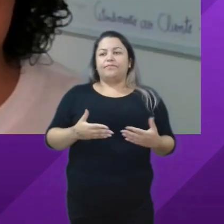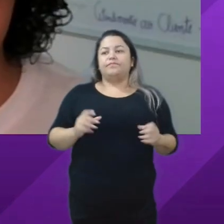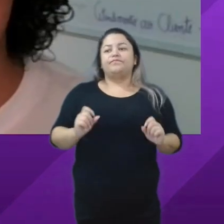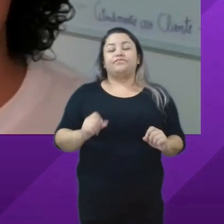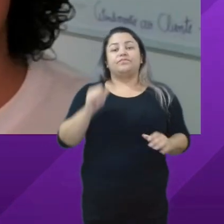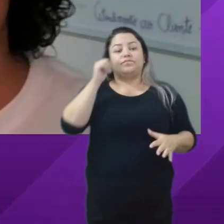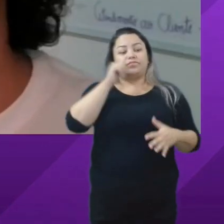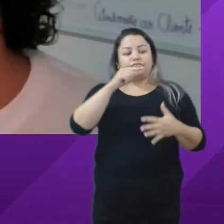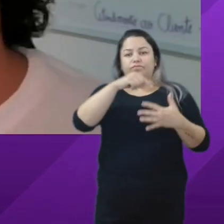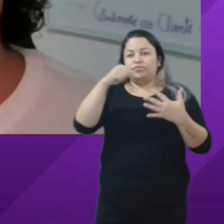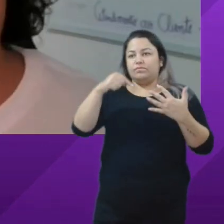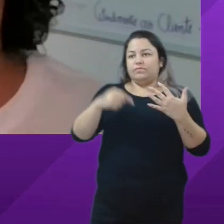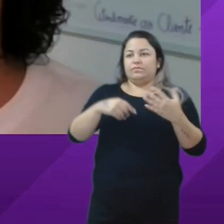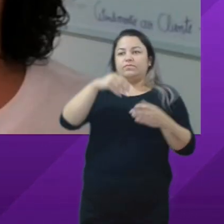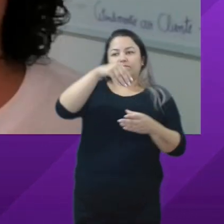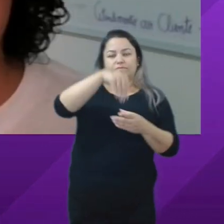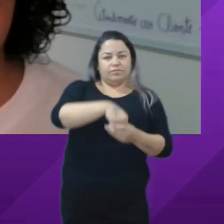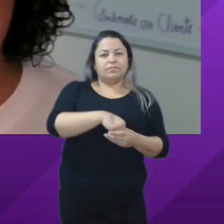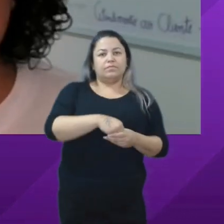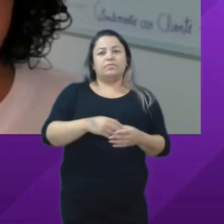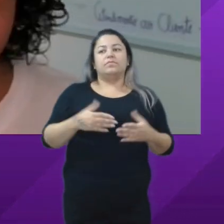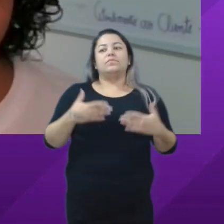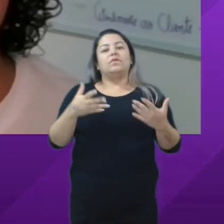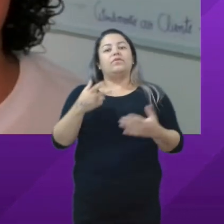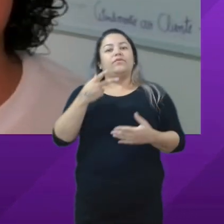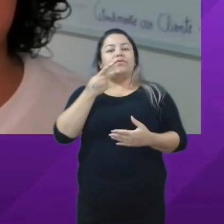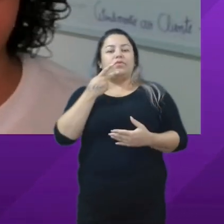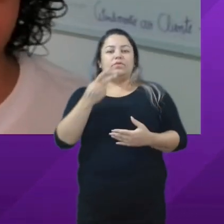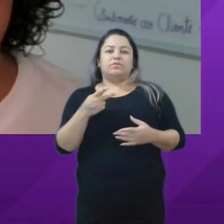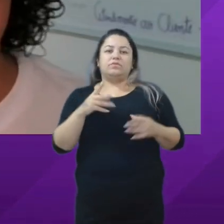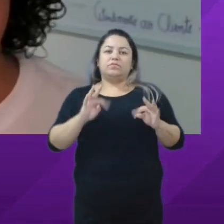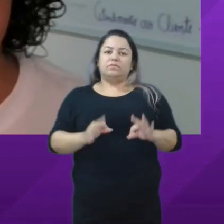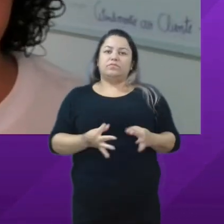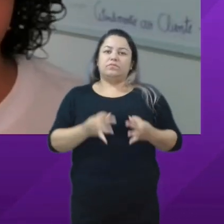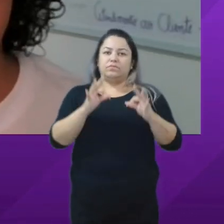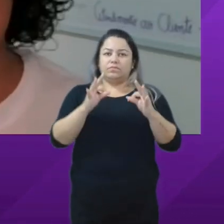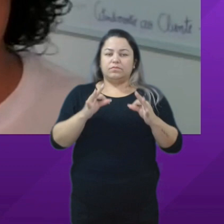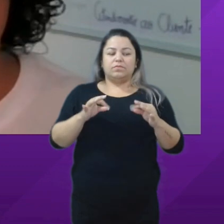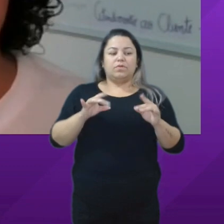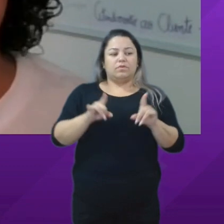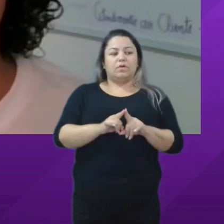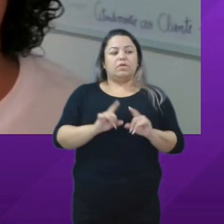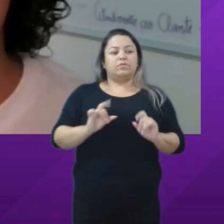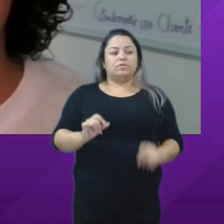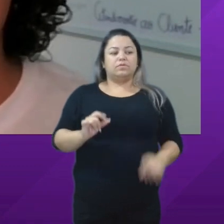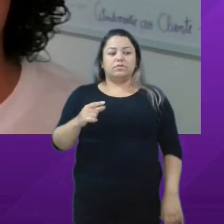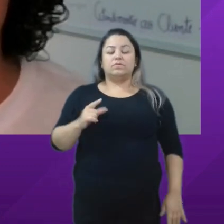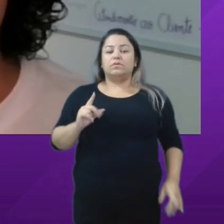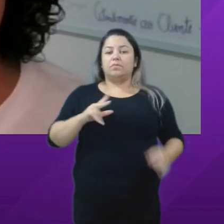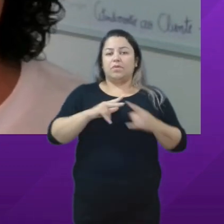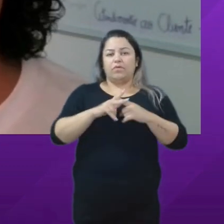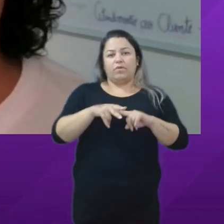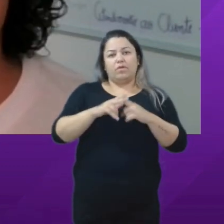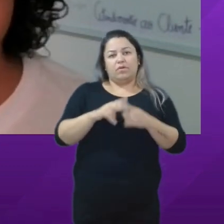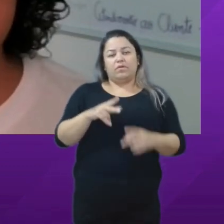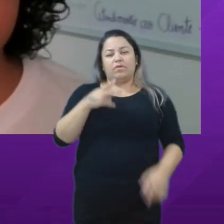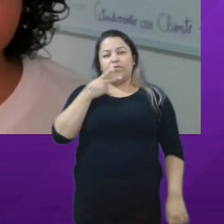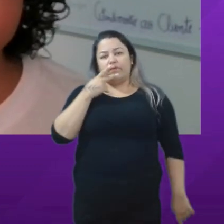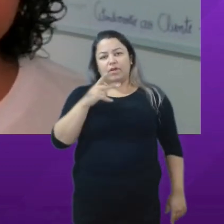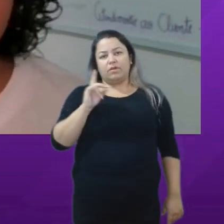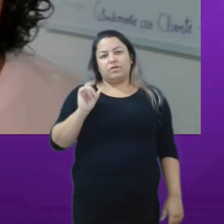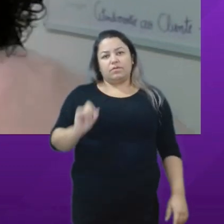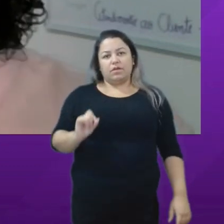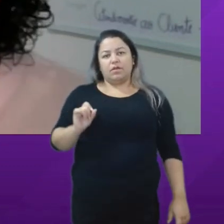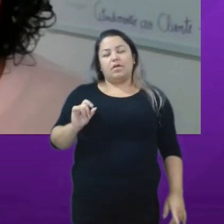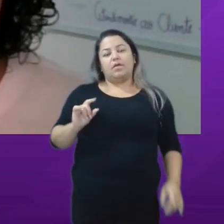foi basicamente falando sobre tecnologia, né? A gente utilizou várias ferramentas, vou falar melhor mais para frente, mas a